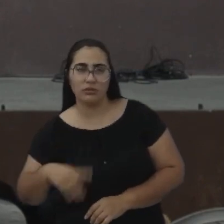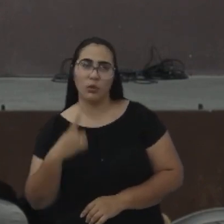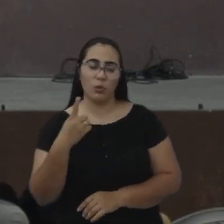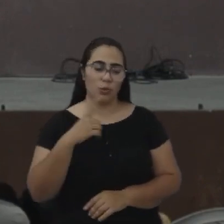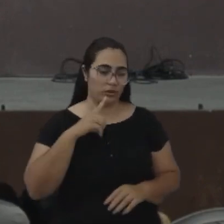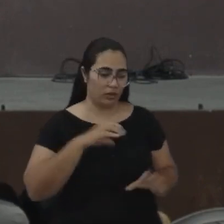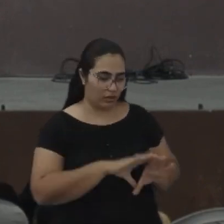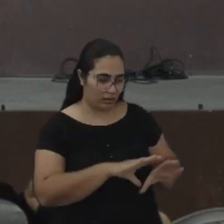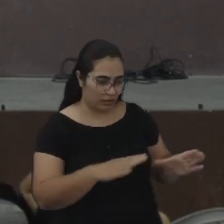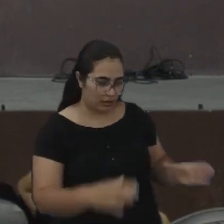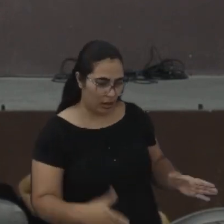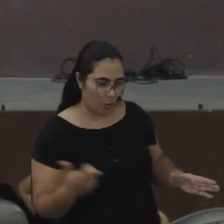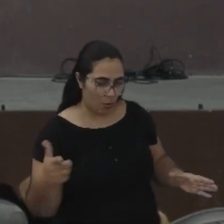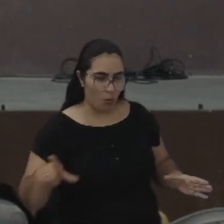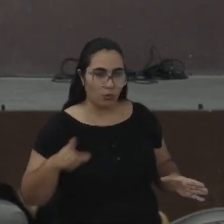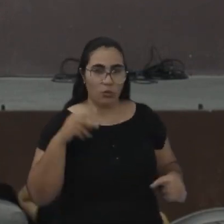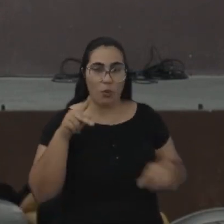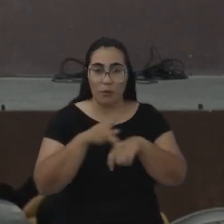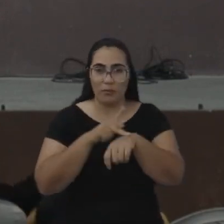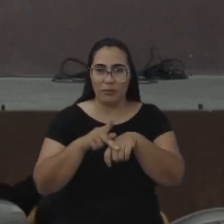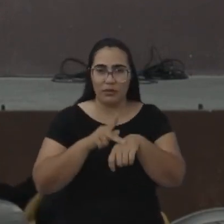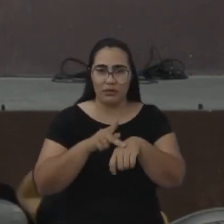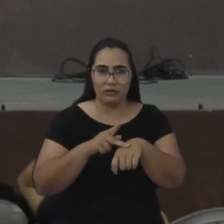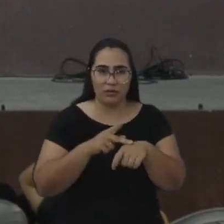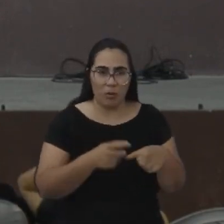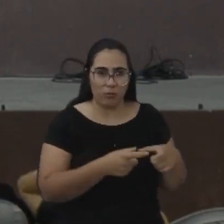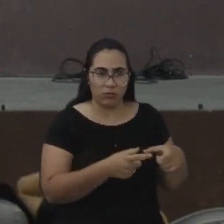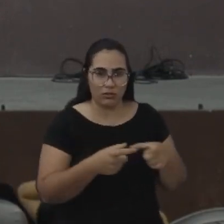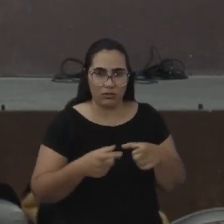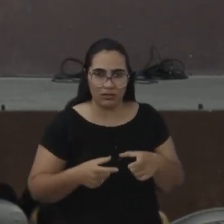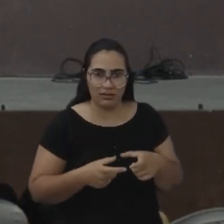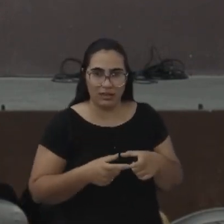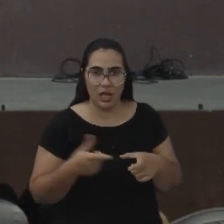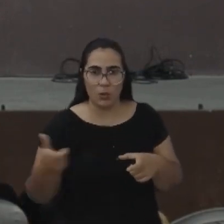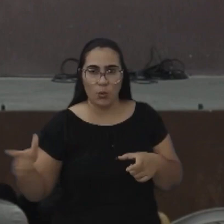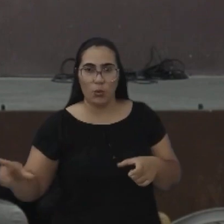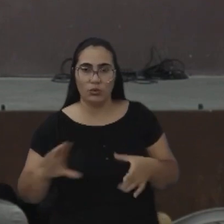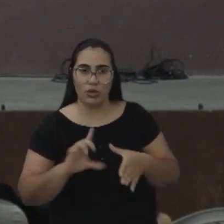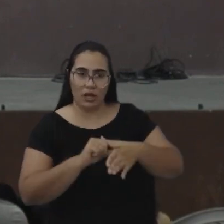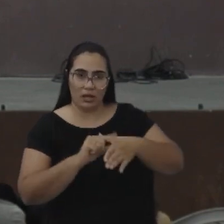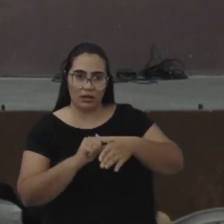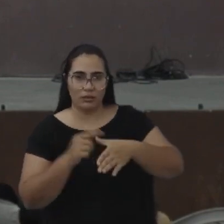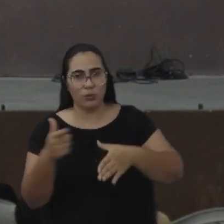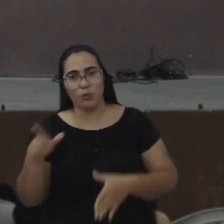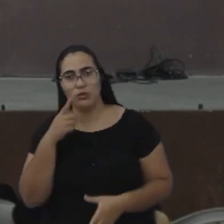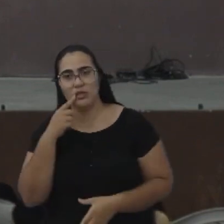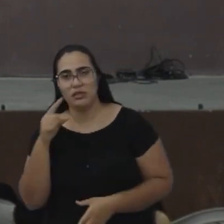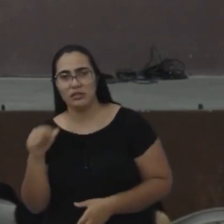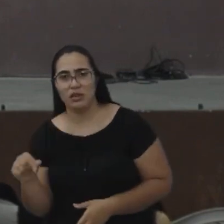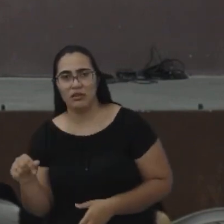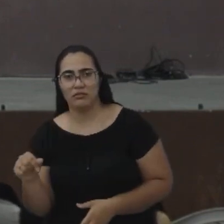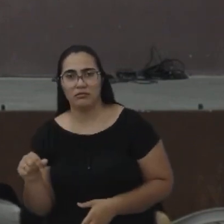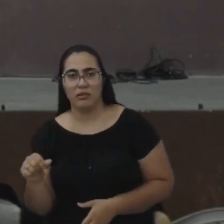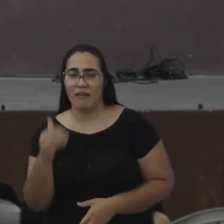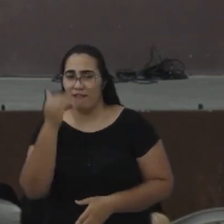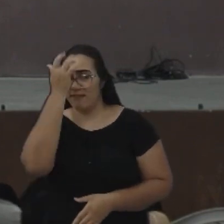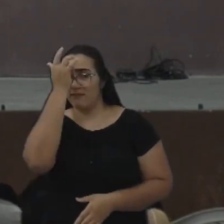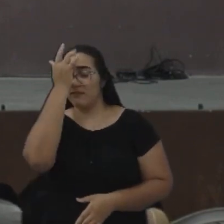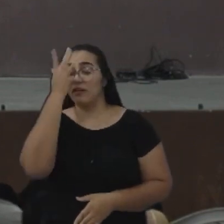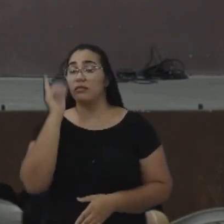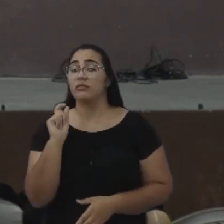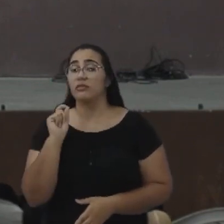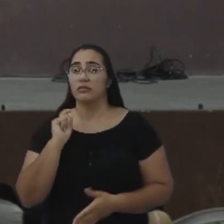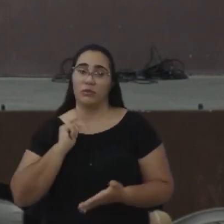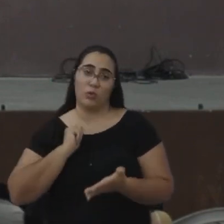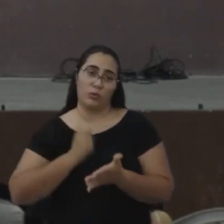outro entra com o carvão, outro entra com a carne e outro entra com o sal. É muito mais barato, é muito mais prático, muito mais